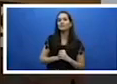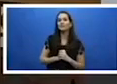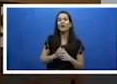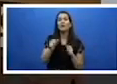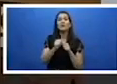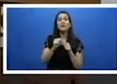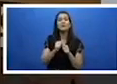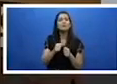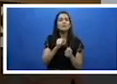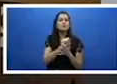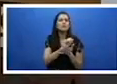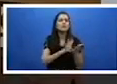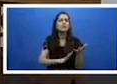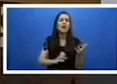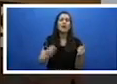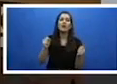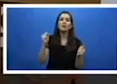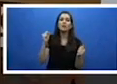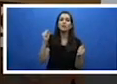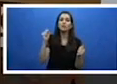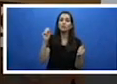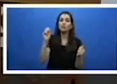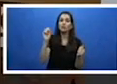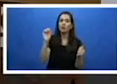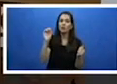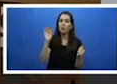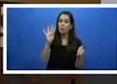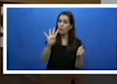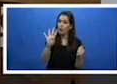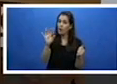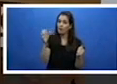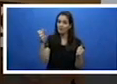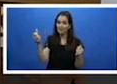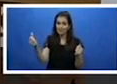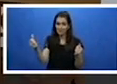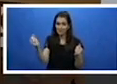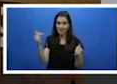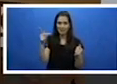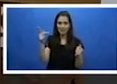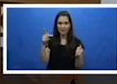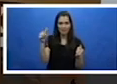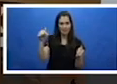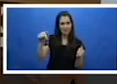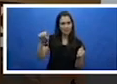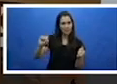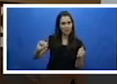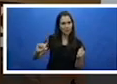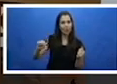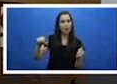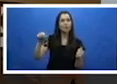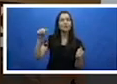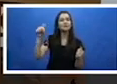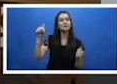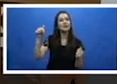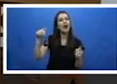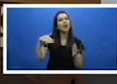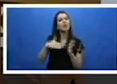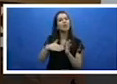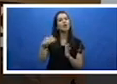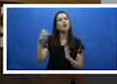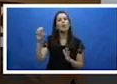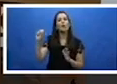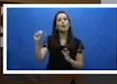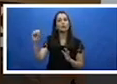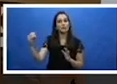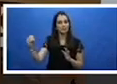os exercícios 4 e 6 das páginas 79 e 80, que é a tarefinha, tá? Façam